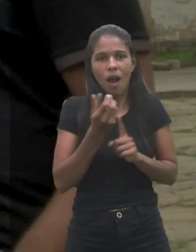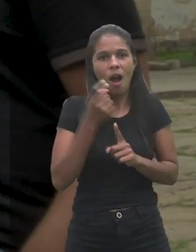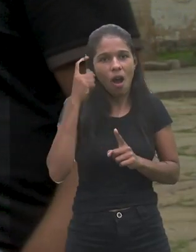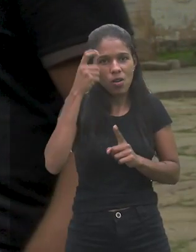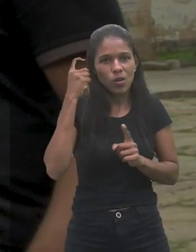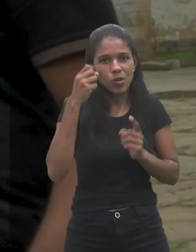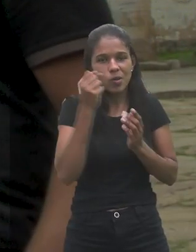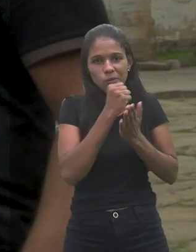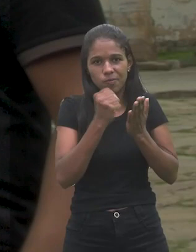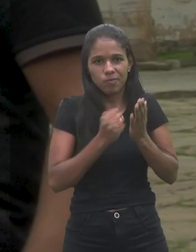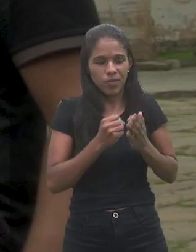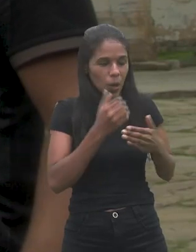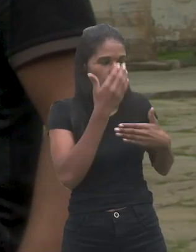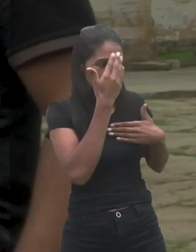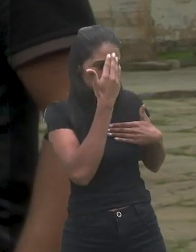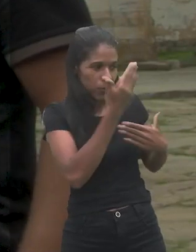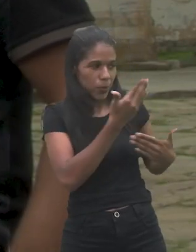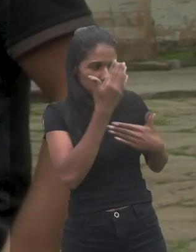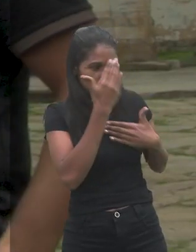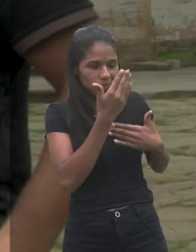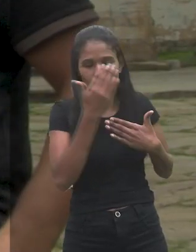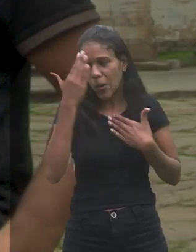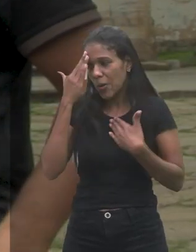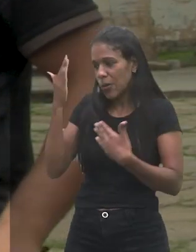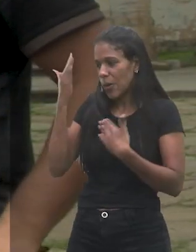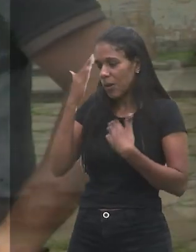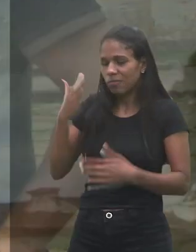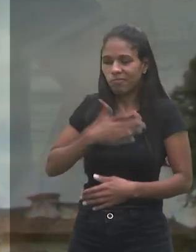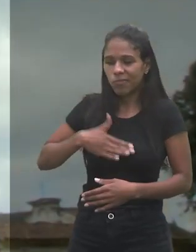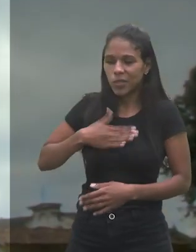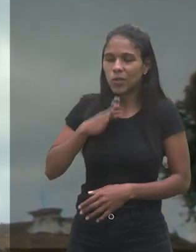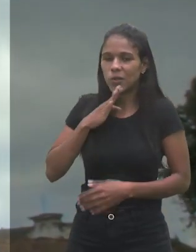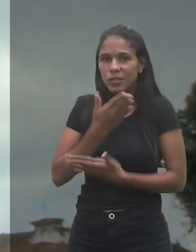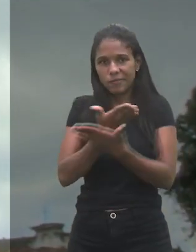Obrigadão. Obrigado, Lima. Quando virem, vai ser um prazer conhecê-los, tá bom?